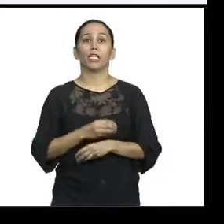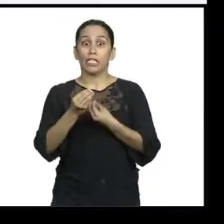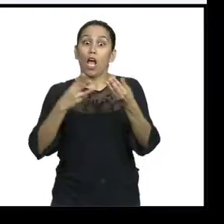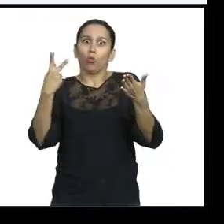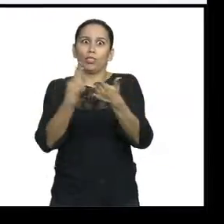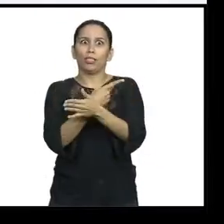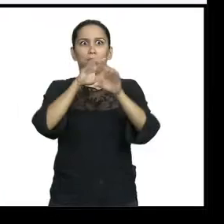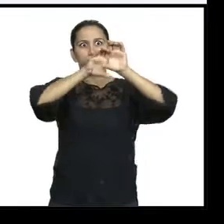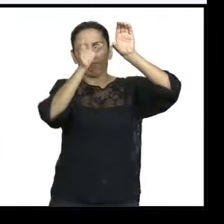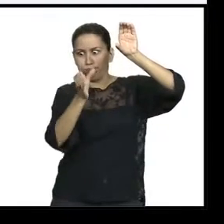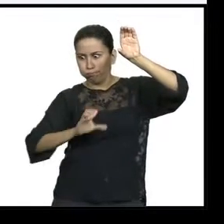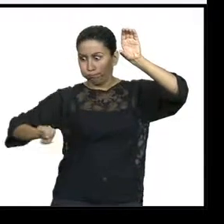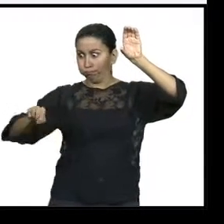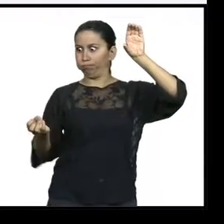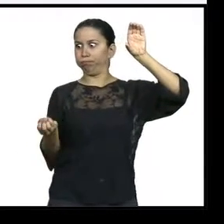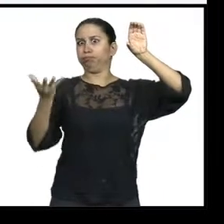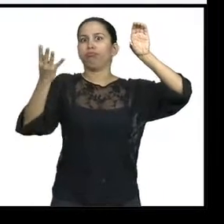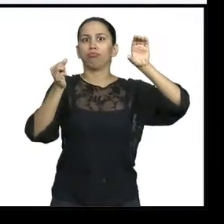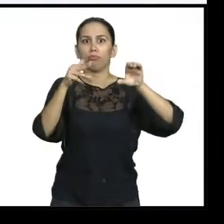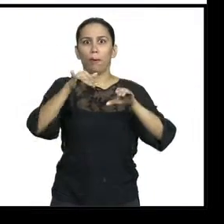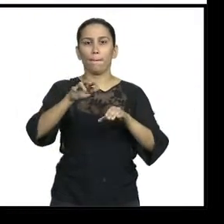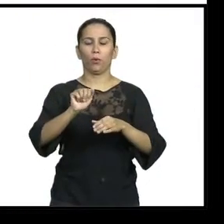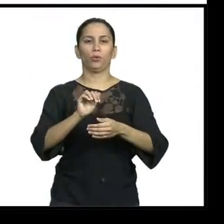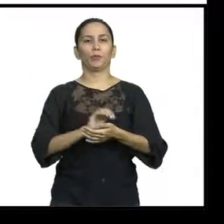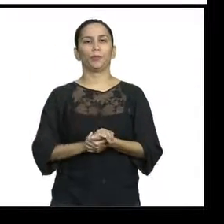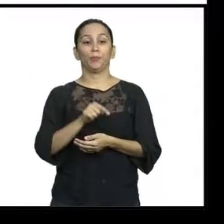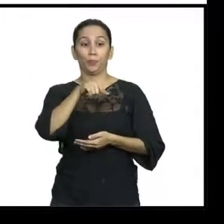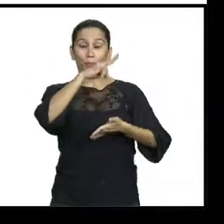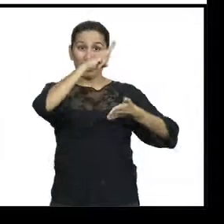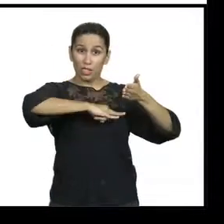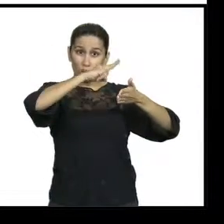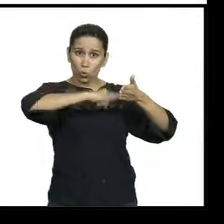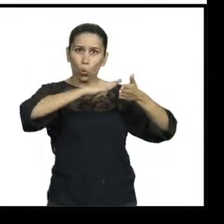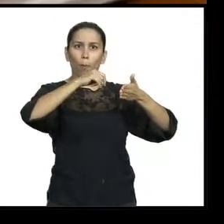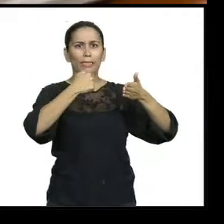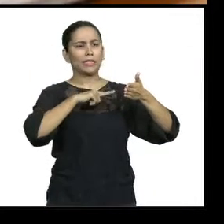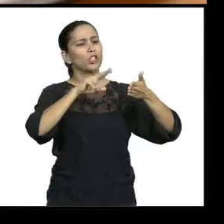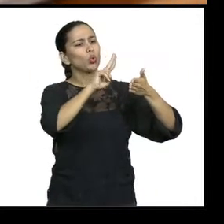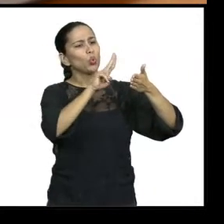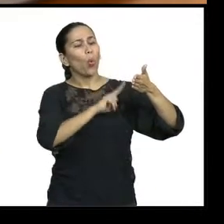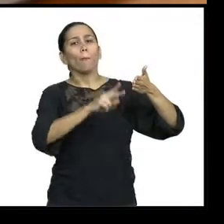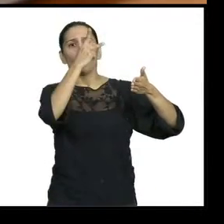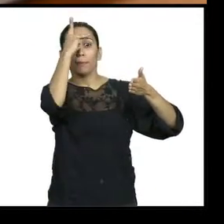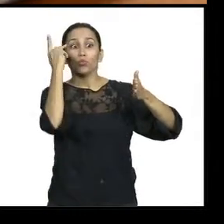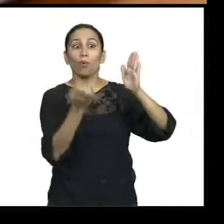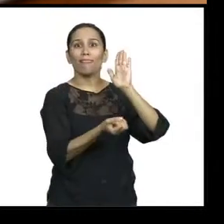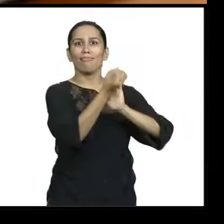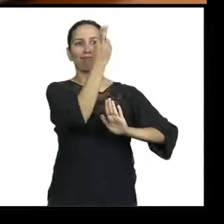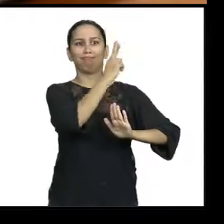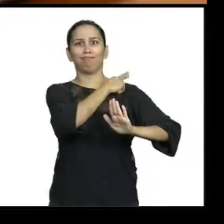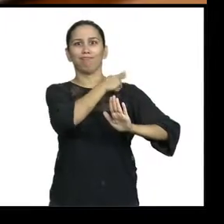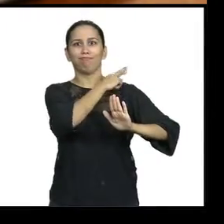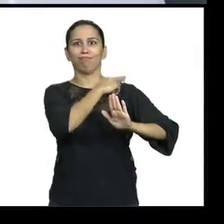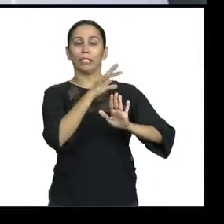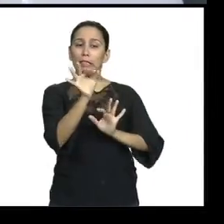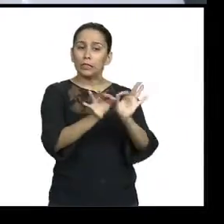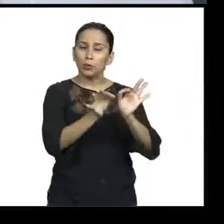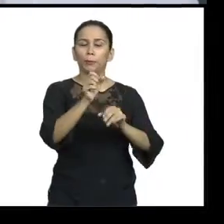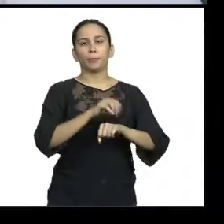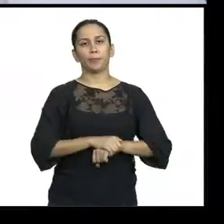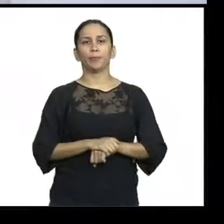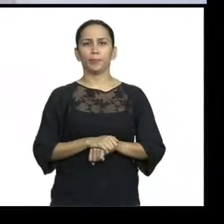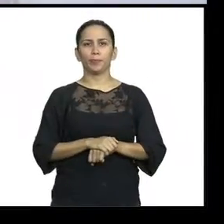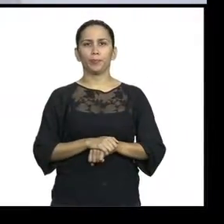amônia. Este documento deve conter nome e função dos responsáveis pela elaboração e execução do plano,